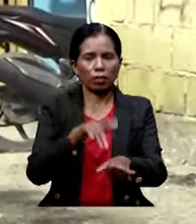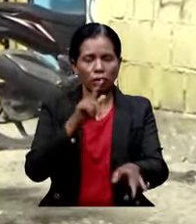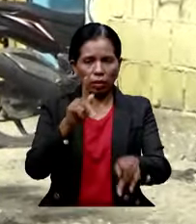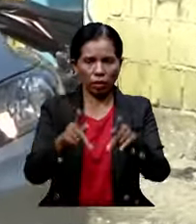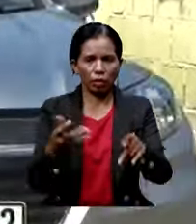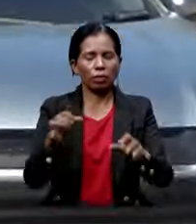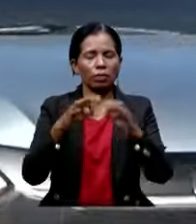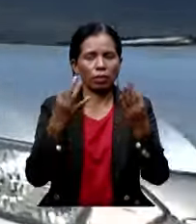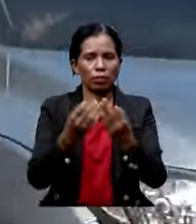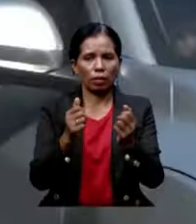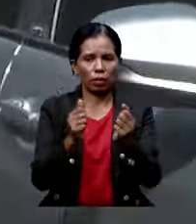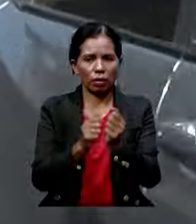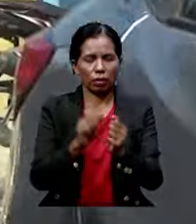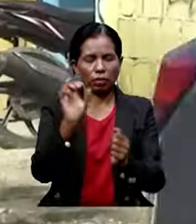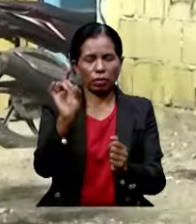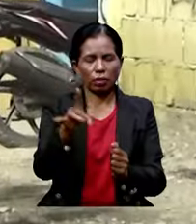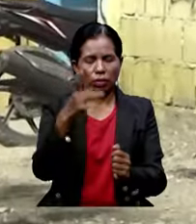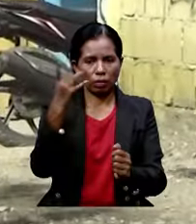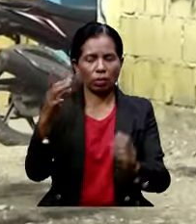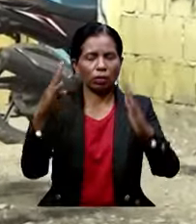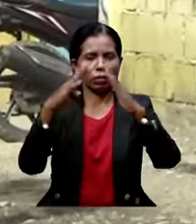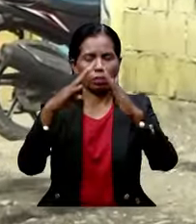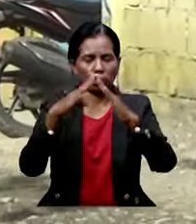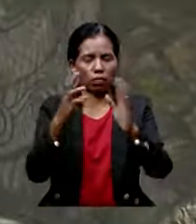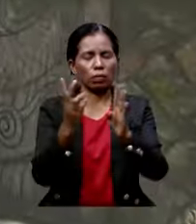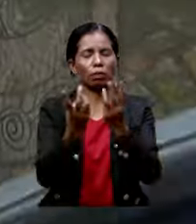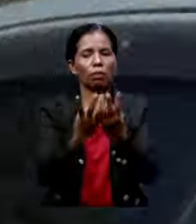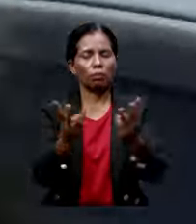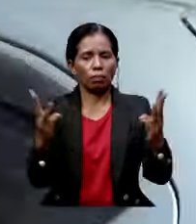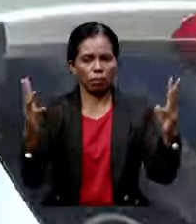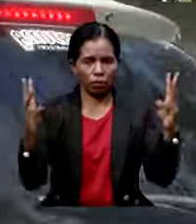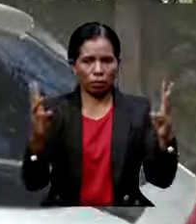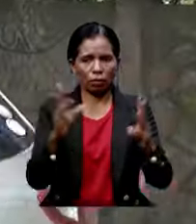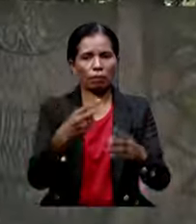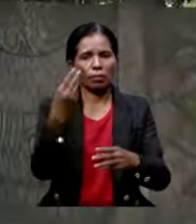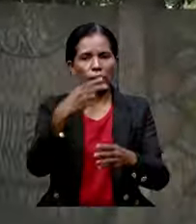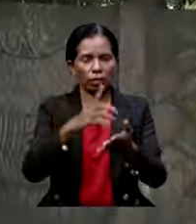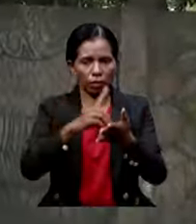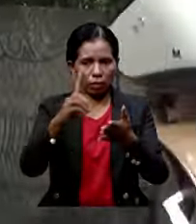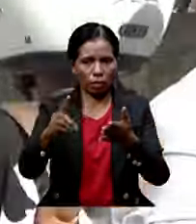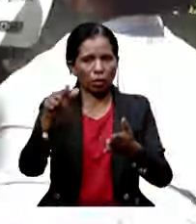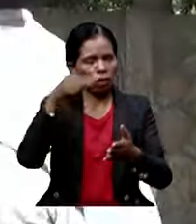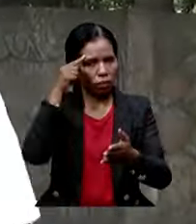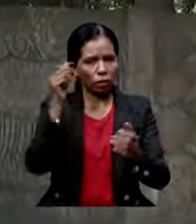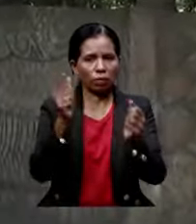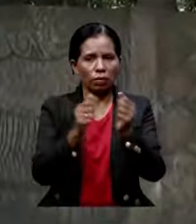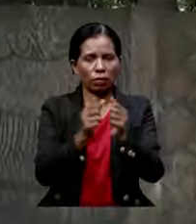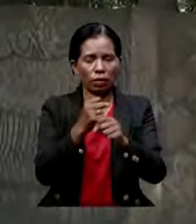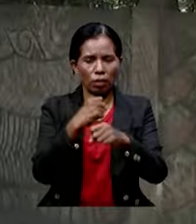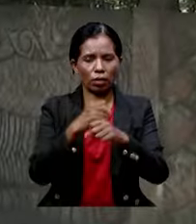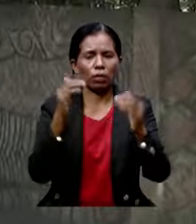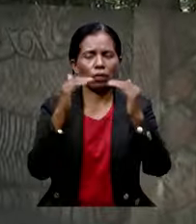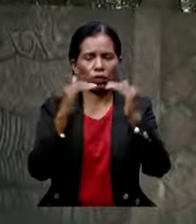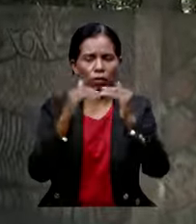komunidade uma kain sanol resing walu ni uma numos morubalung. Nune iha quinta semana ne governo ho komunidade afetadu sira halona encontro